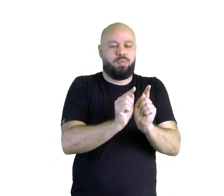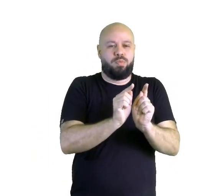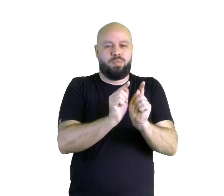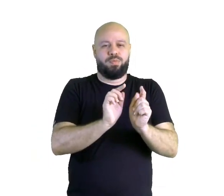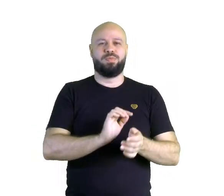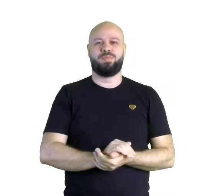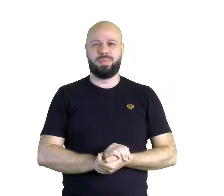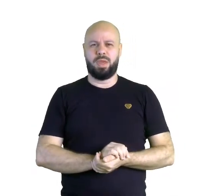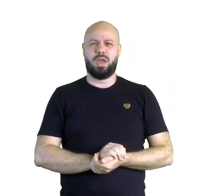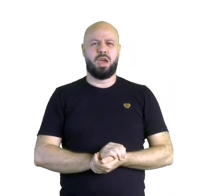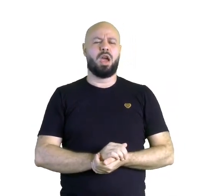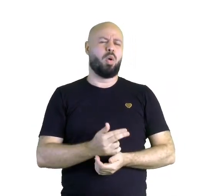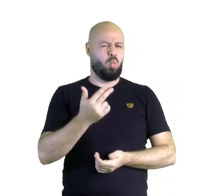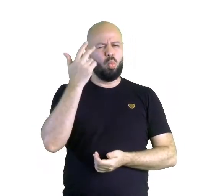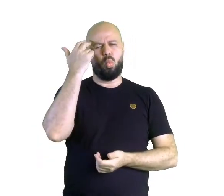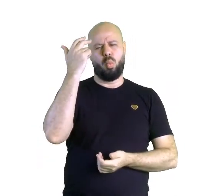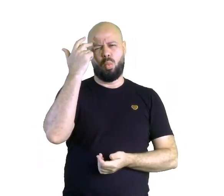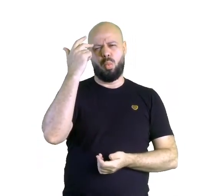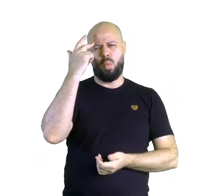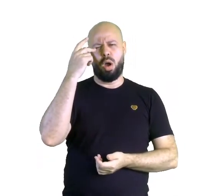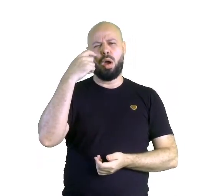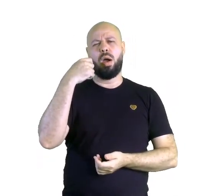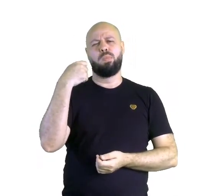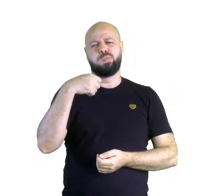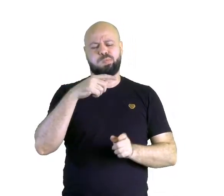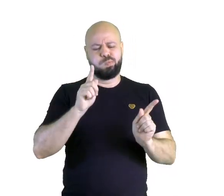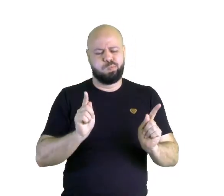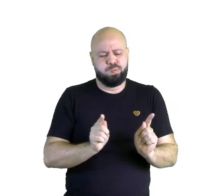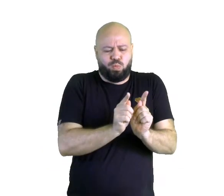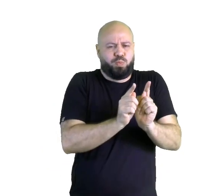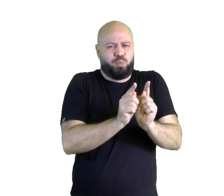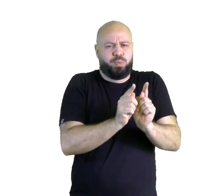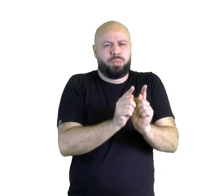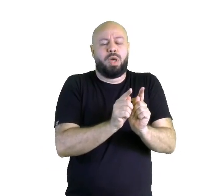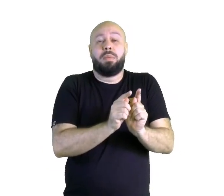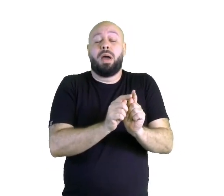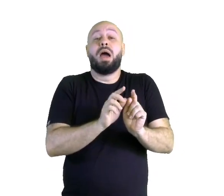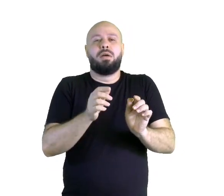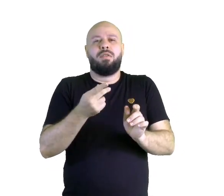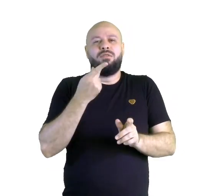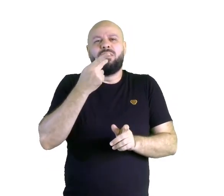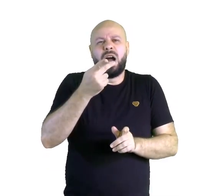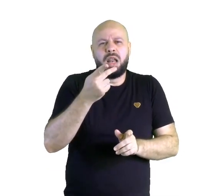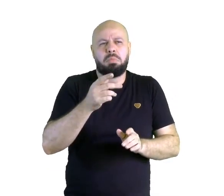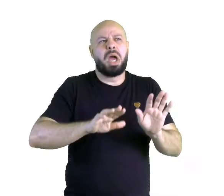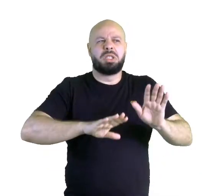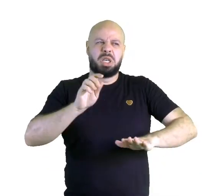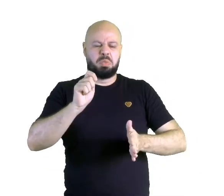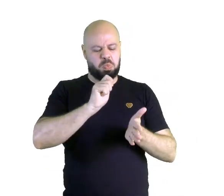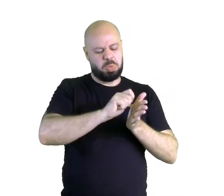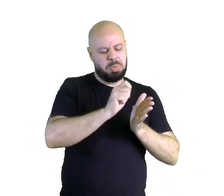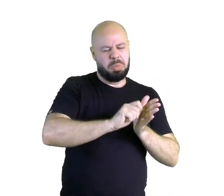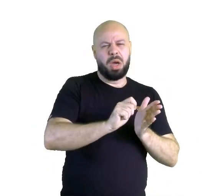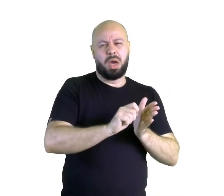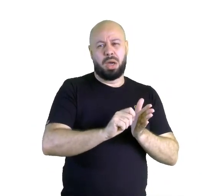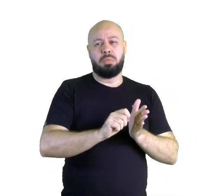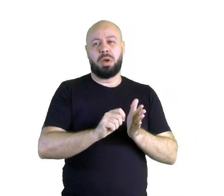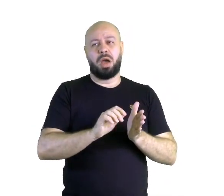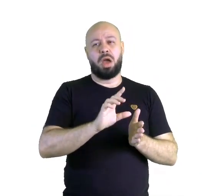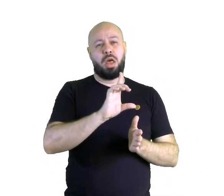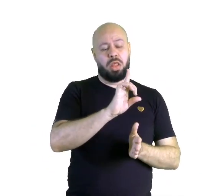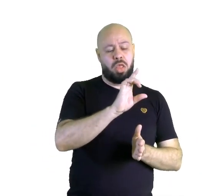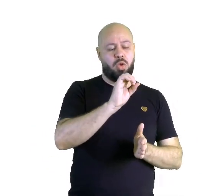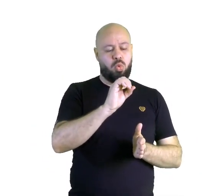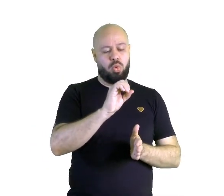comum utilizarmos a forma contraída, principalmente na fala. Na escrita, a gente geralmente usaria I